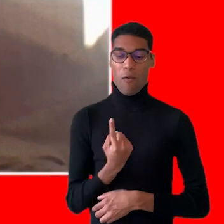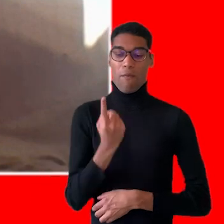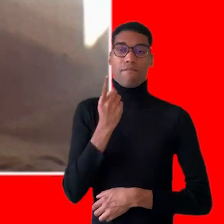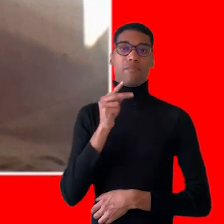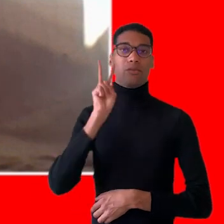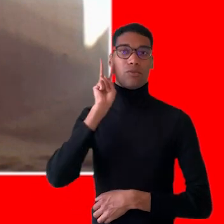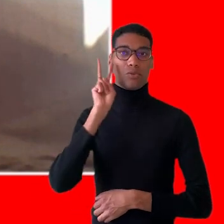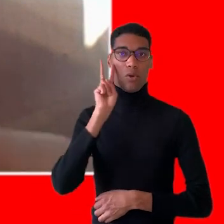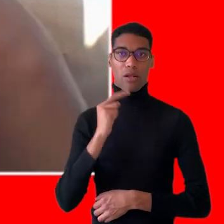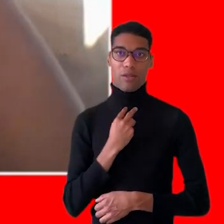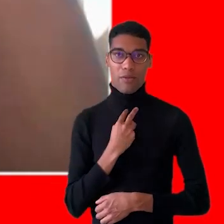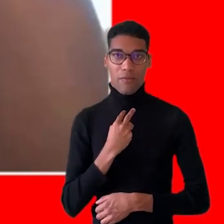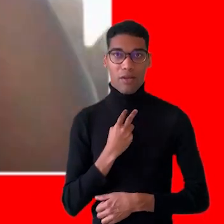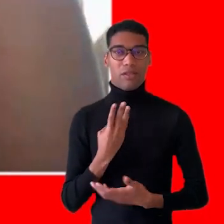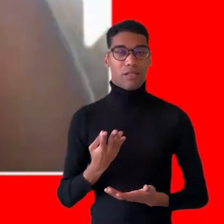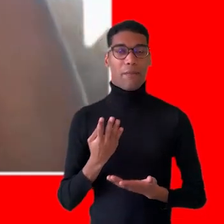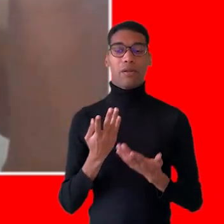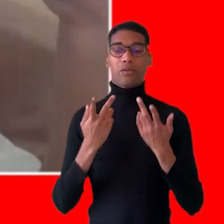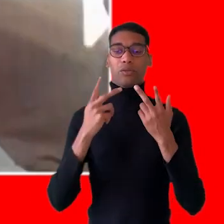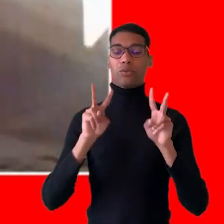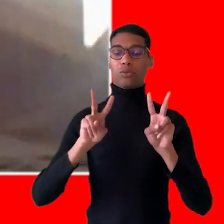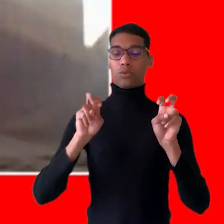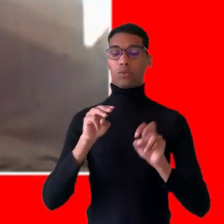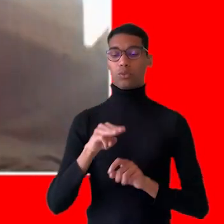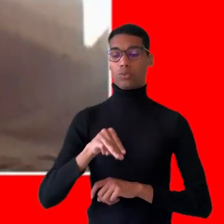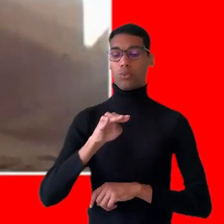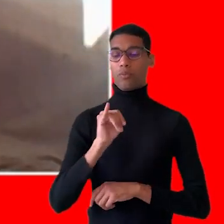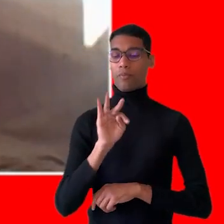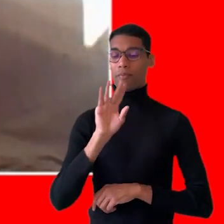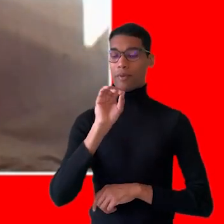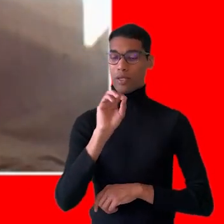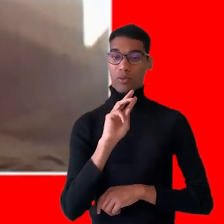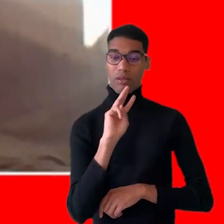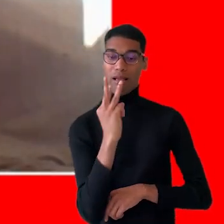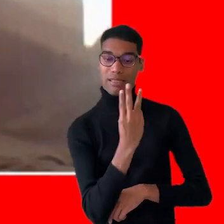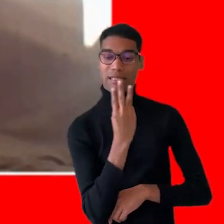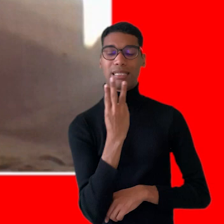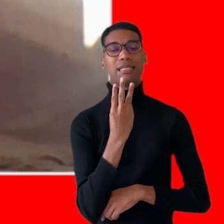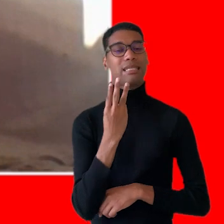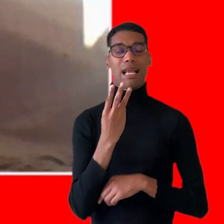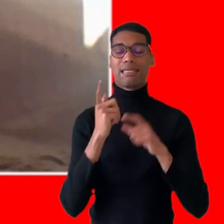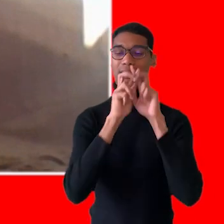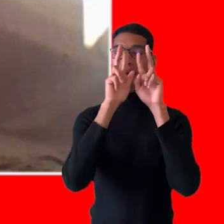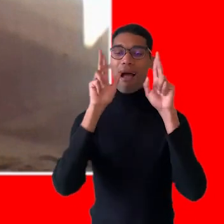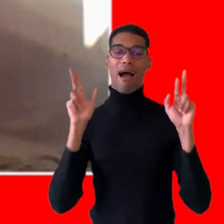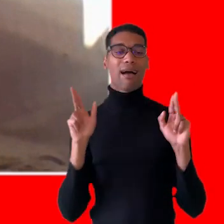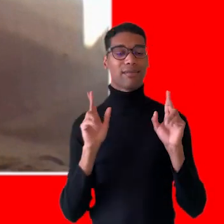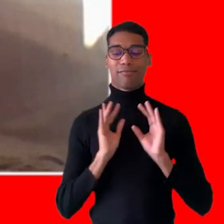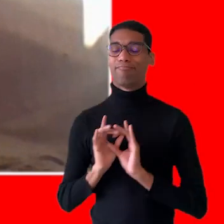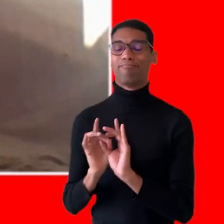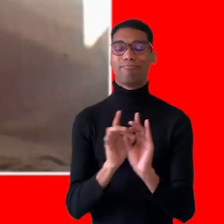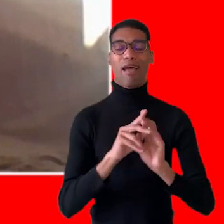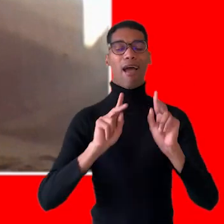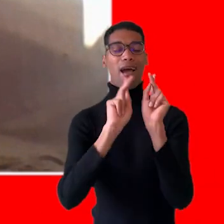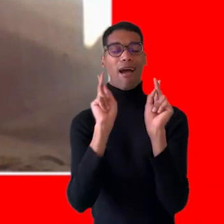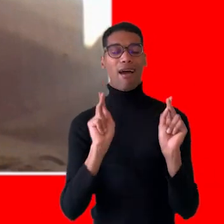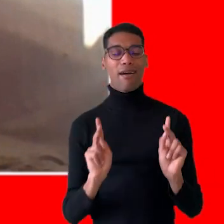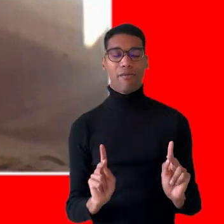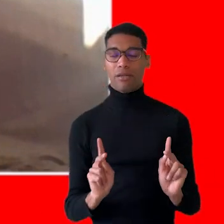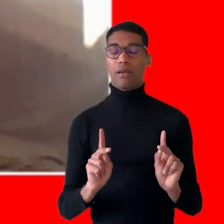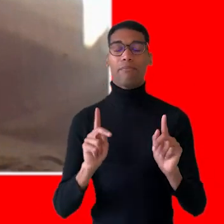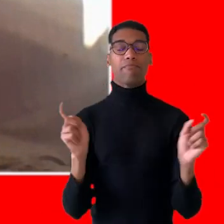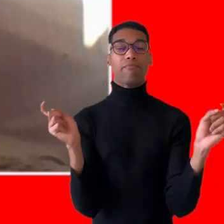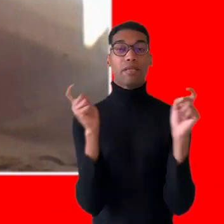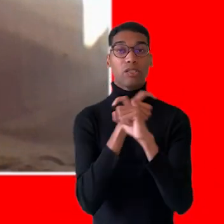né, uma história do mito das três raças, dos grupos que se encontram harmoniosamente, que isso não é verdade, é